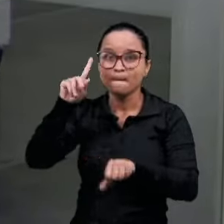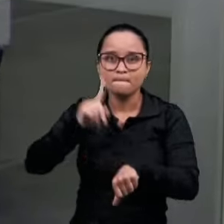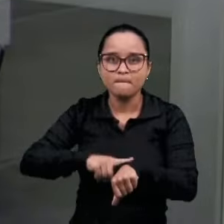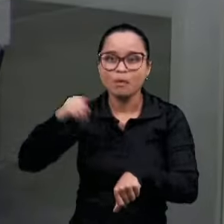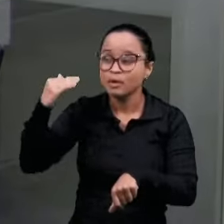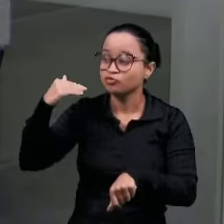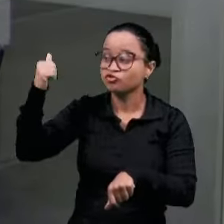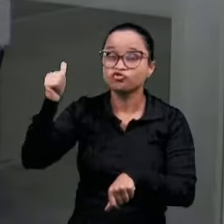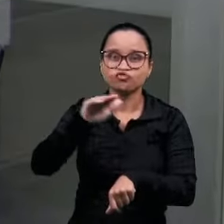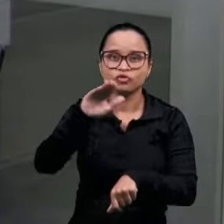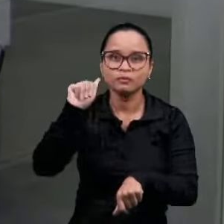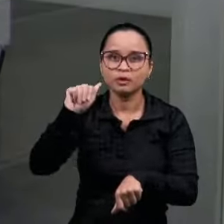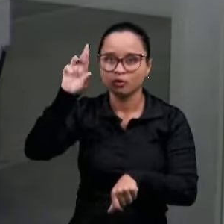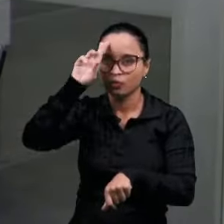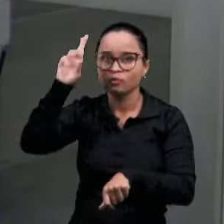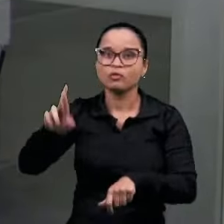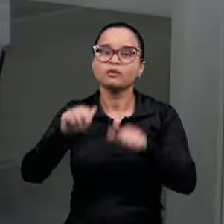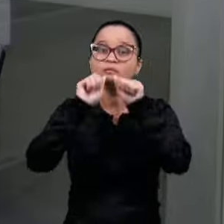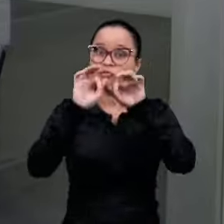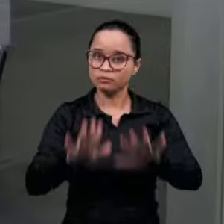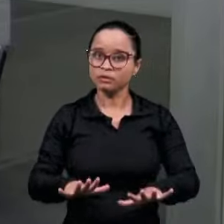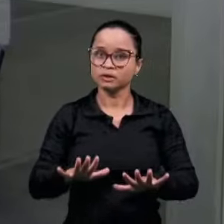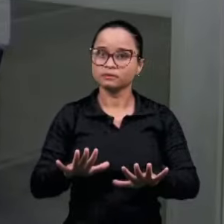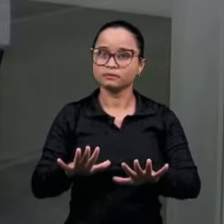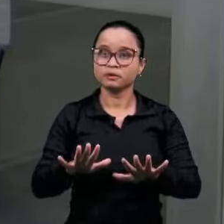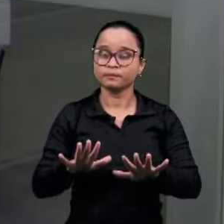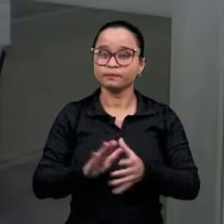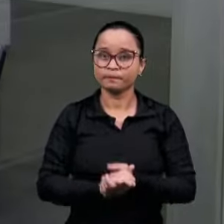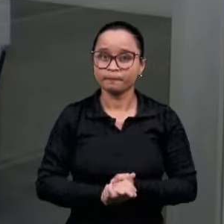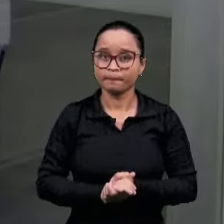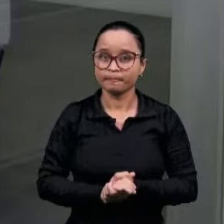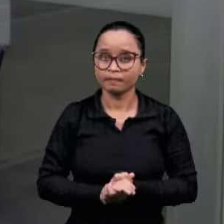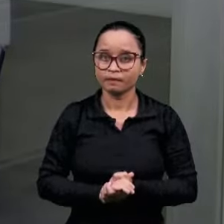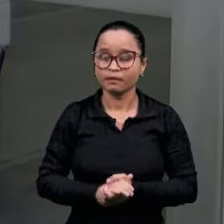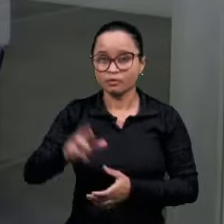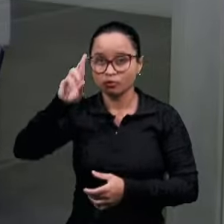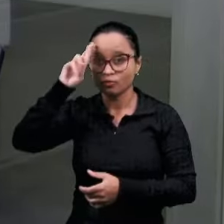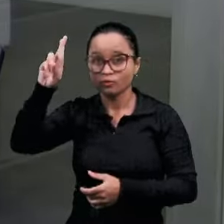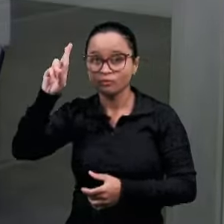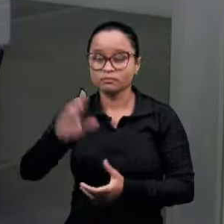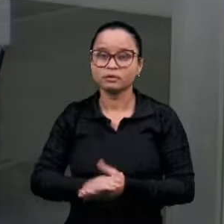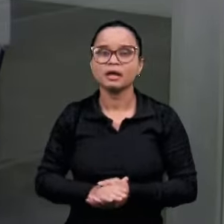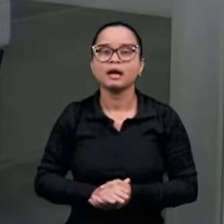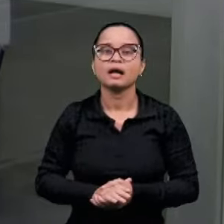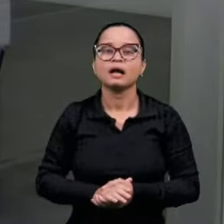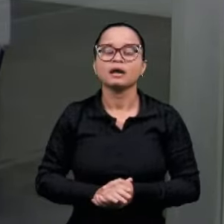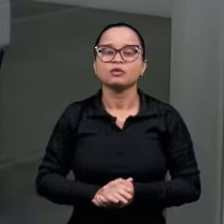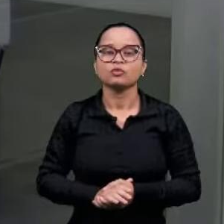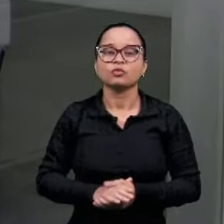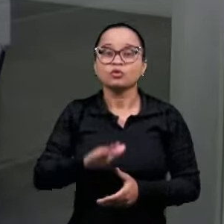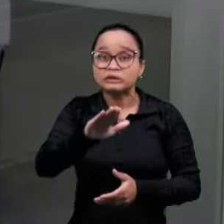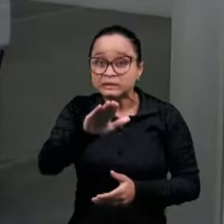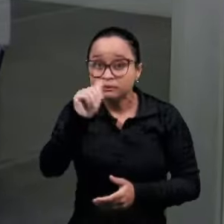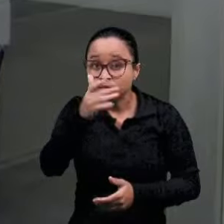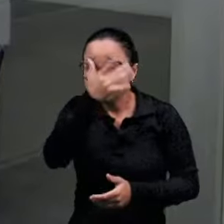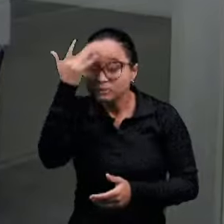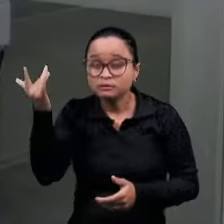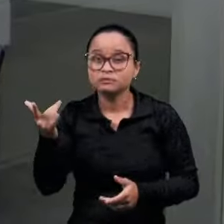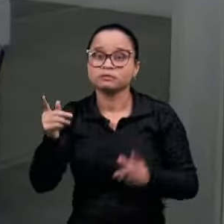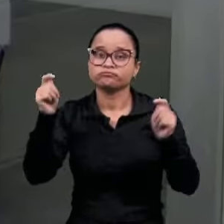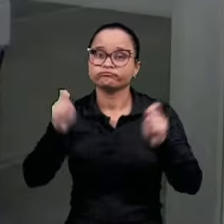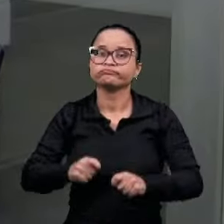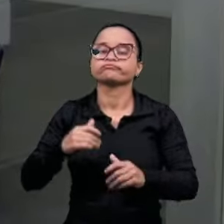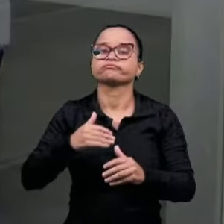nos capacita. E o Senhor não chama alguém sem capacitar. E esse